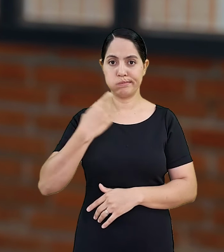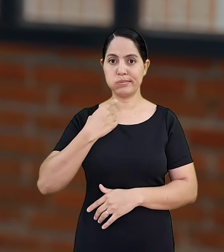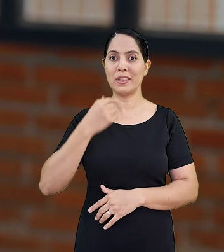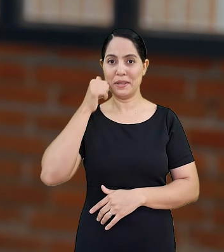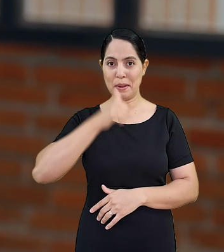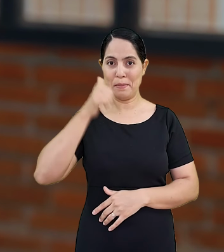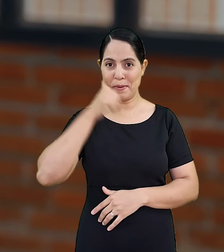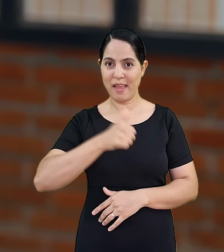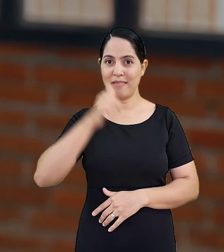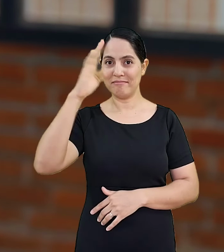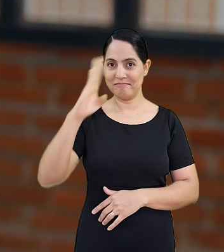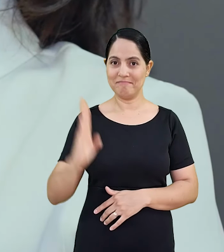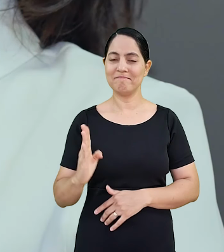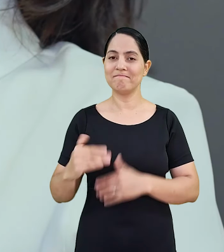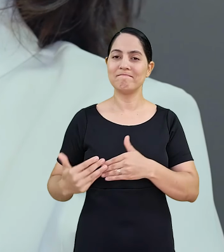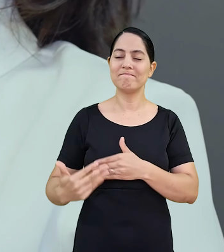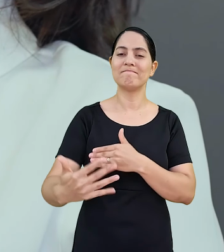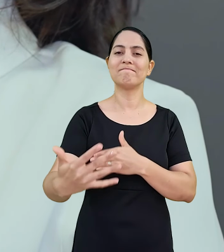advocacia brasileira.